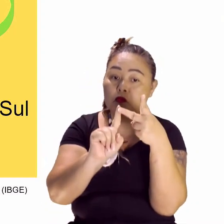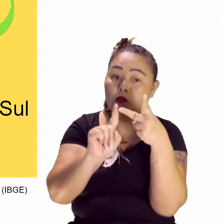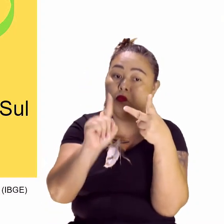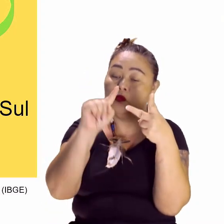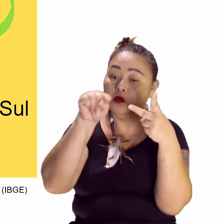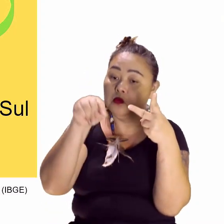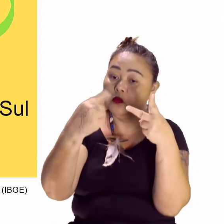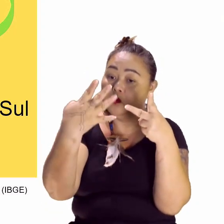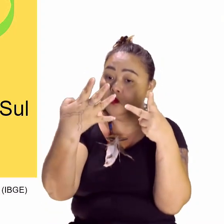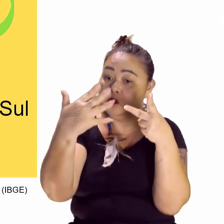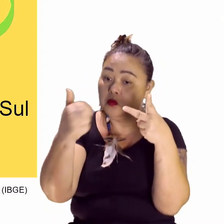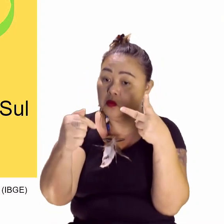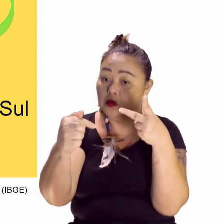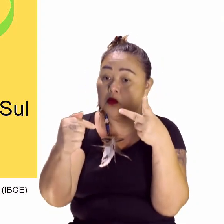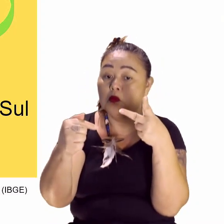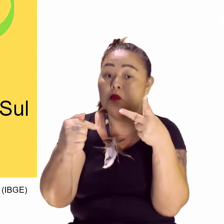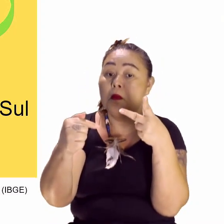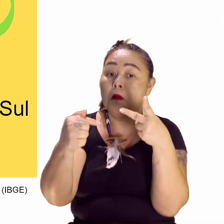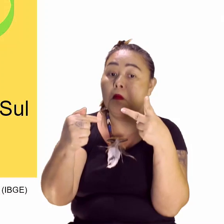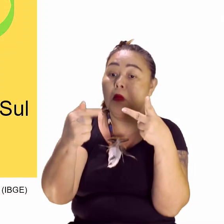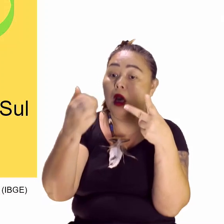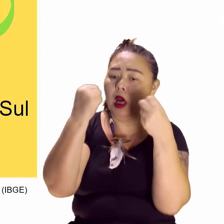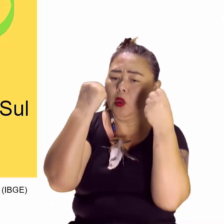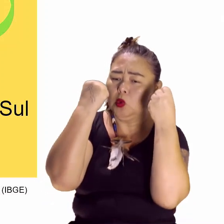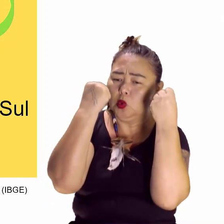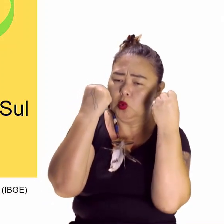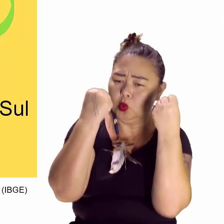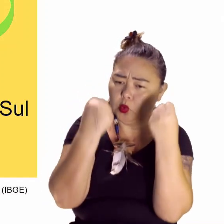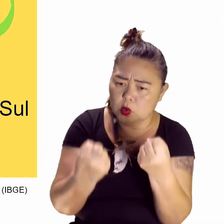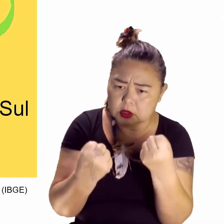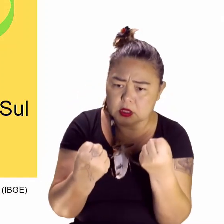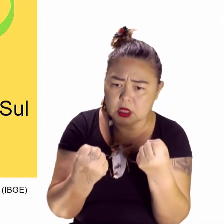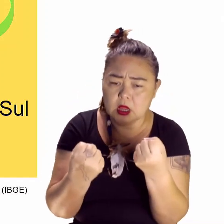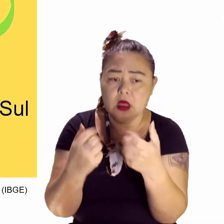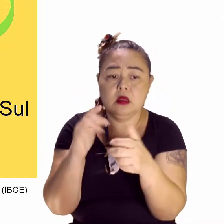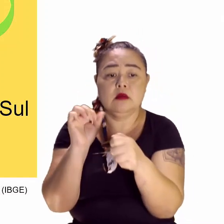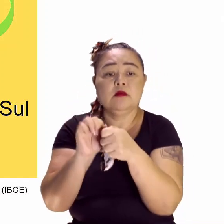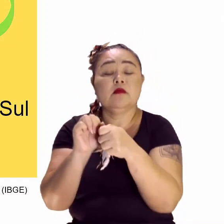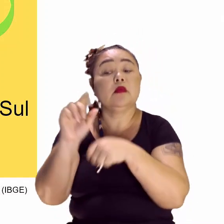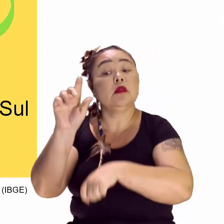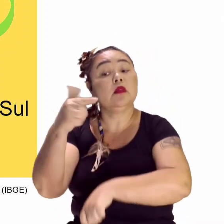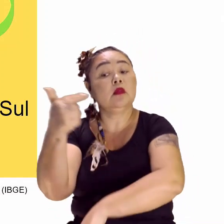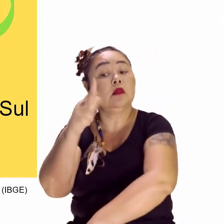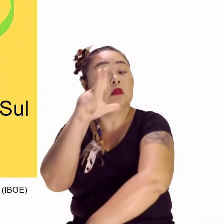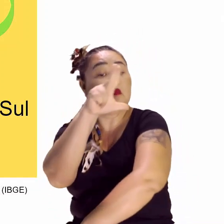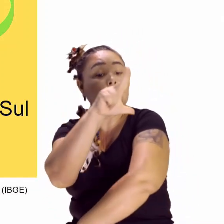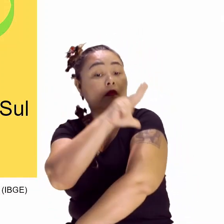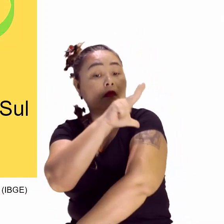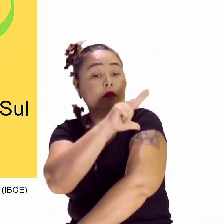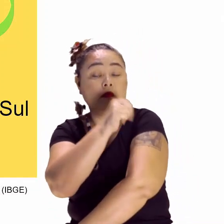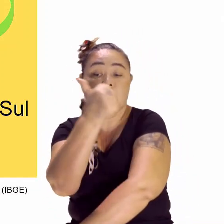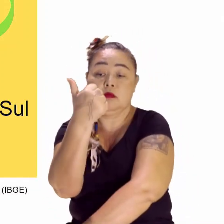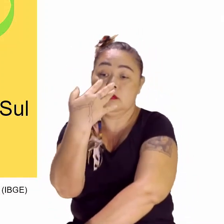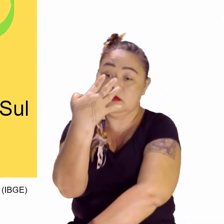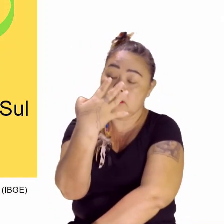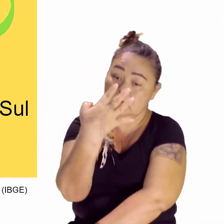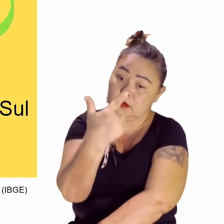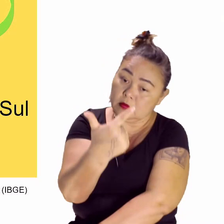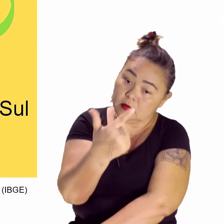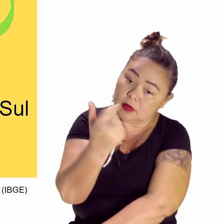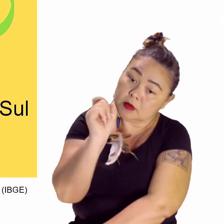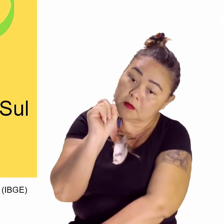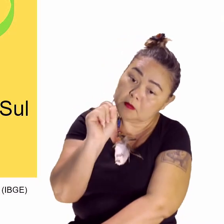147 mil toneladas Rogério seguido de Vilhena 142 mil